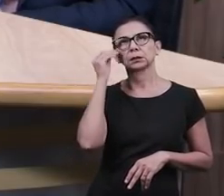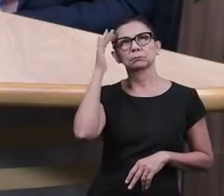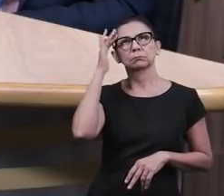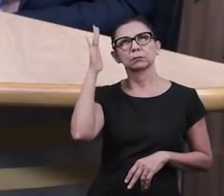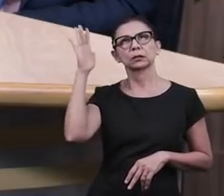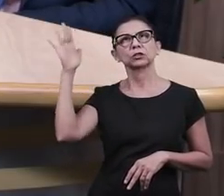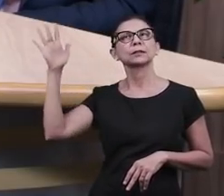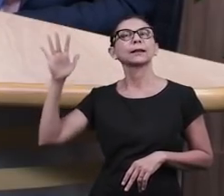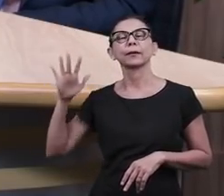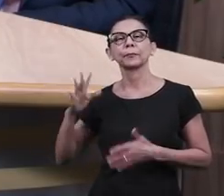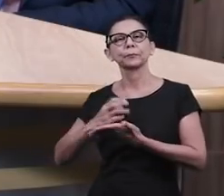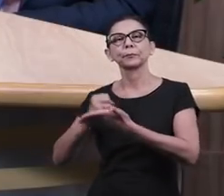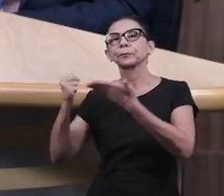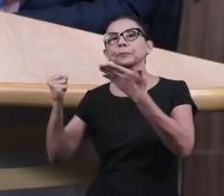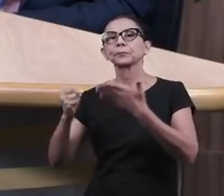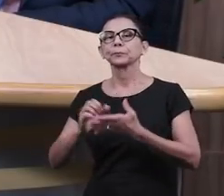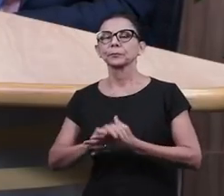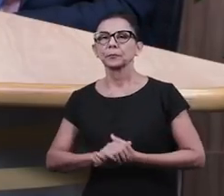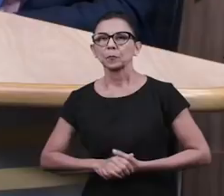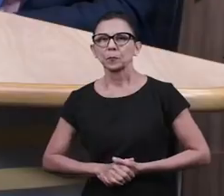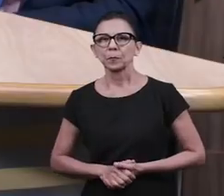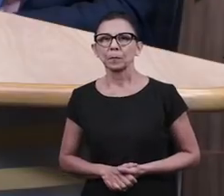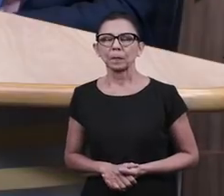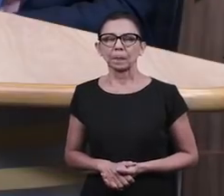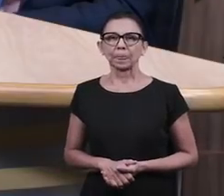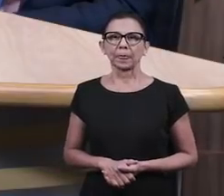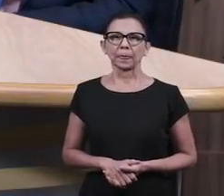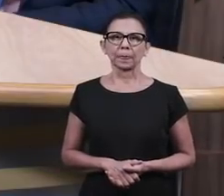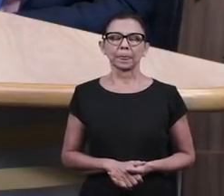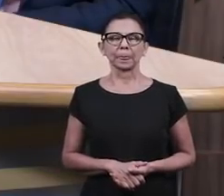Você imagina uma cerimônia